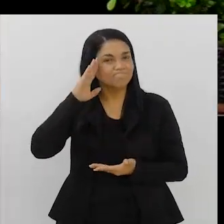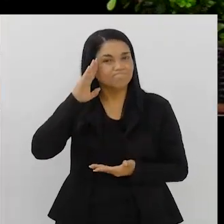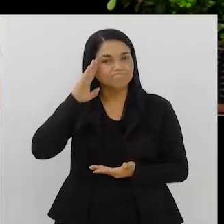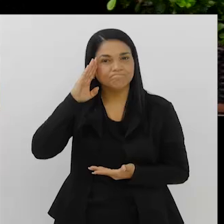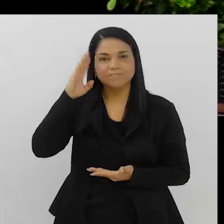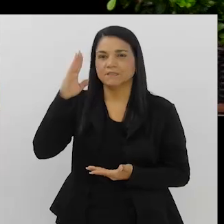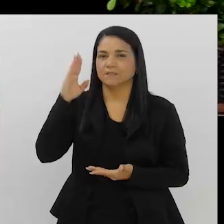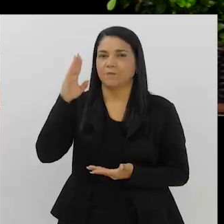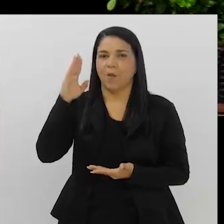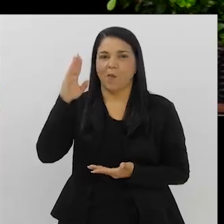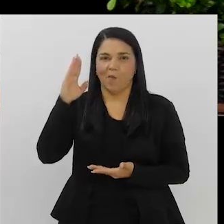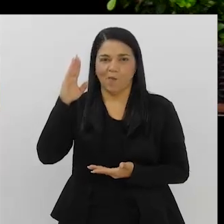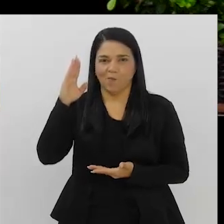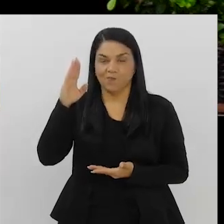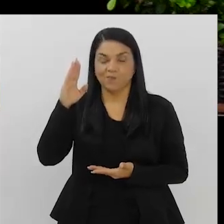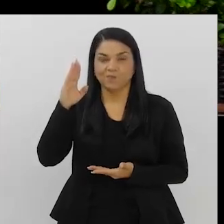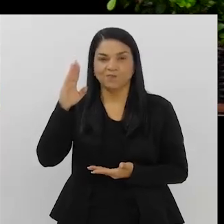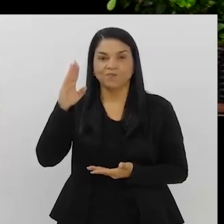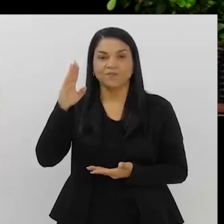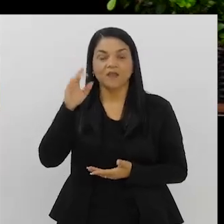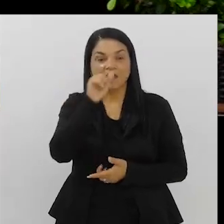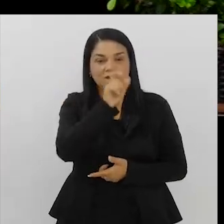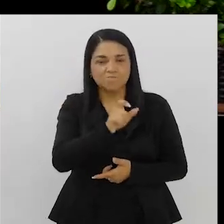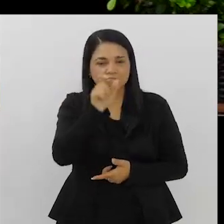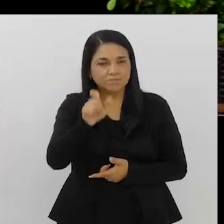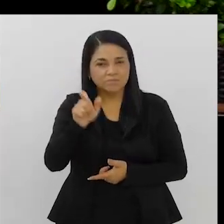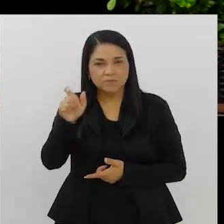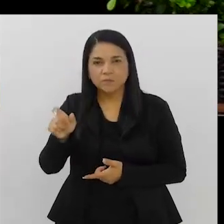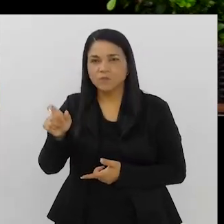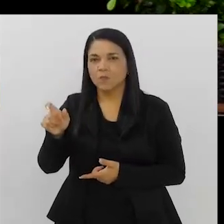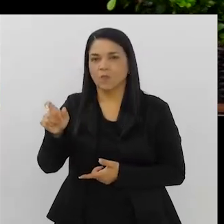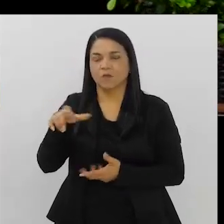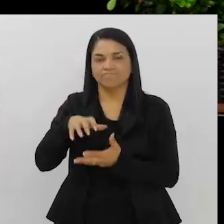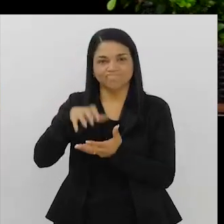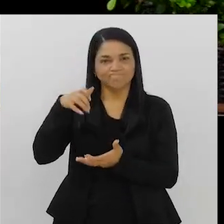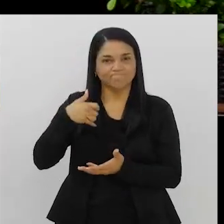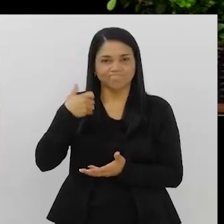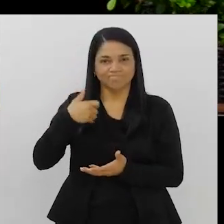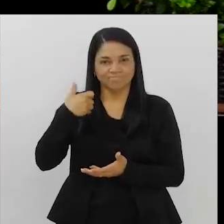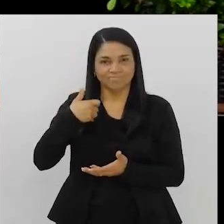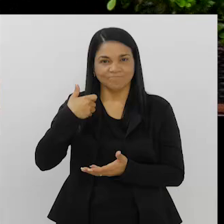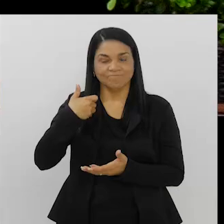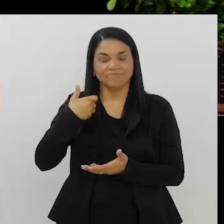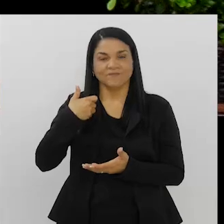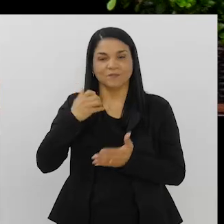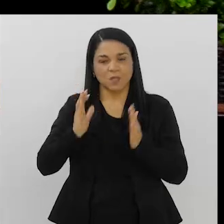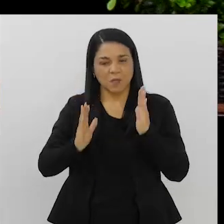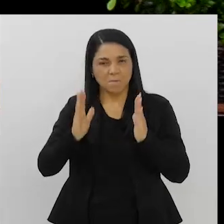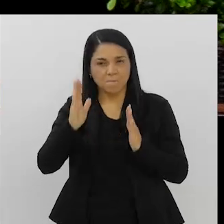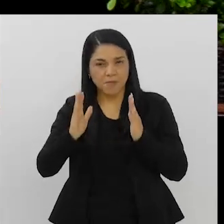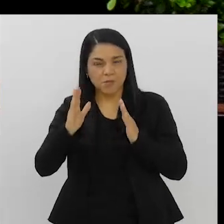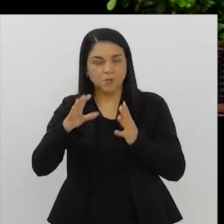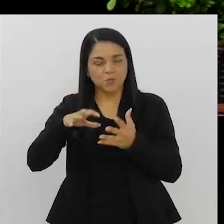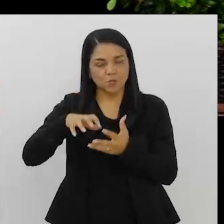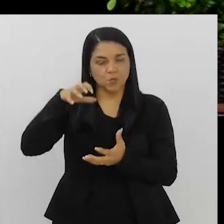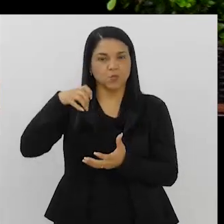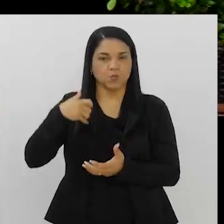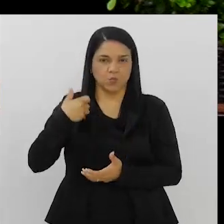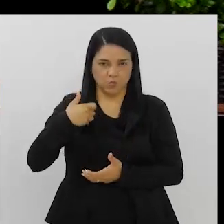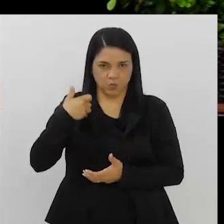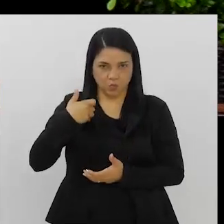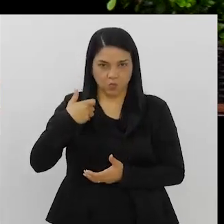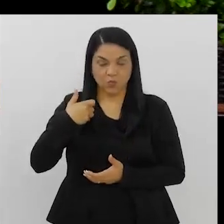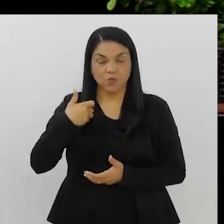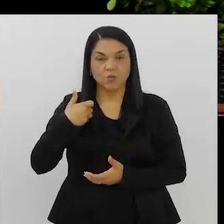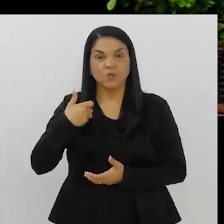fator primordial, né? A ser desenvolvido no momento da velhice, né? A